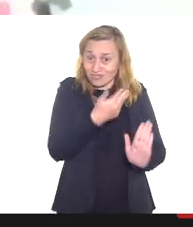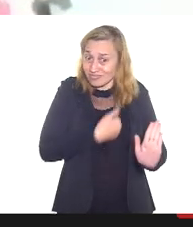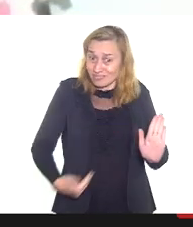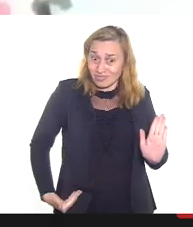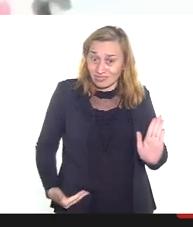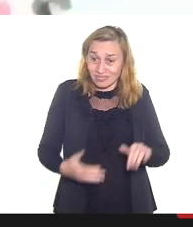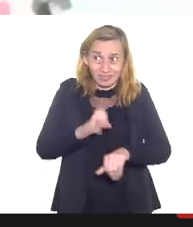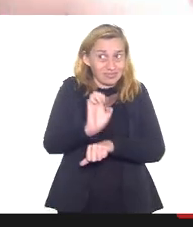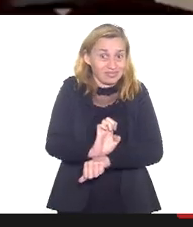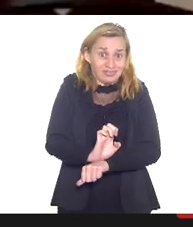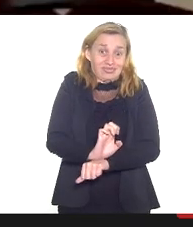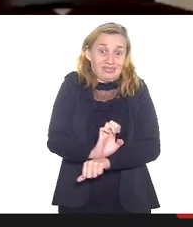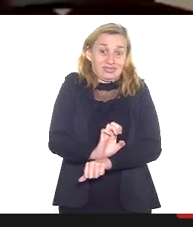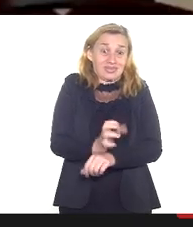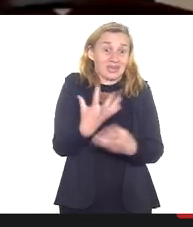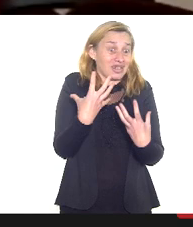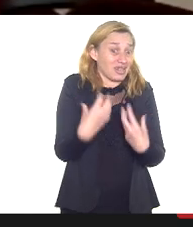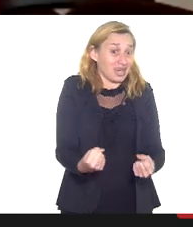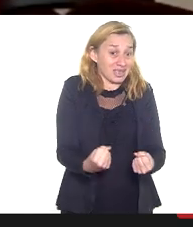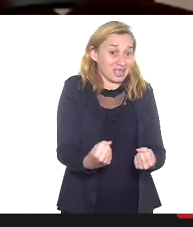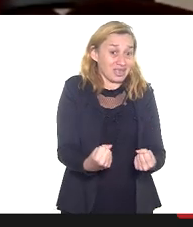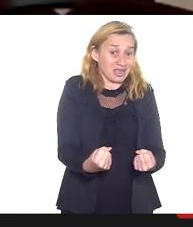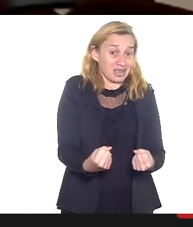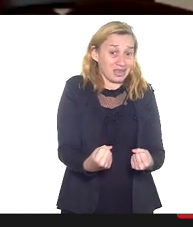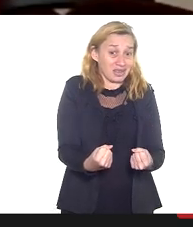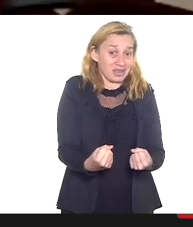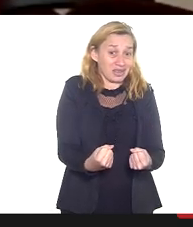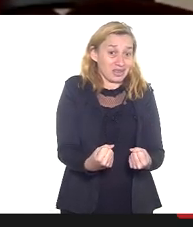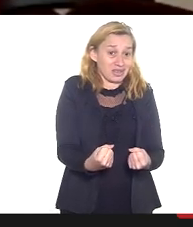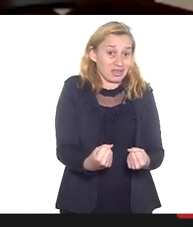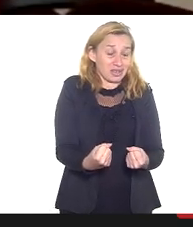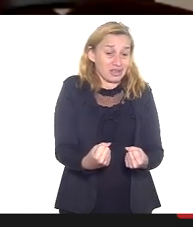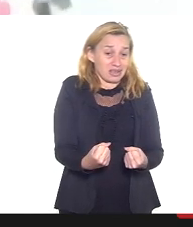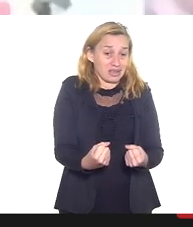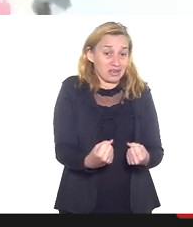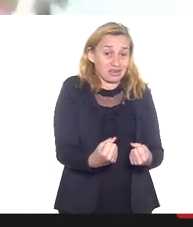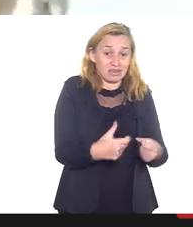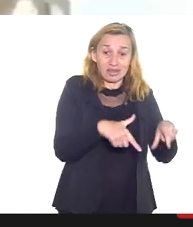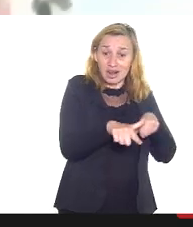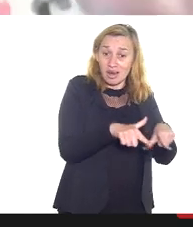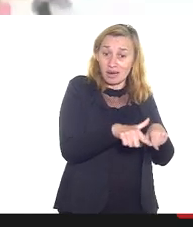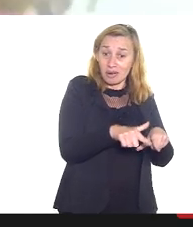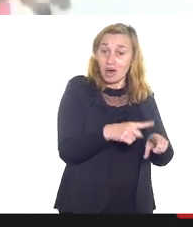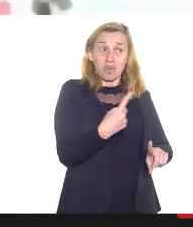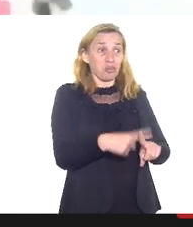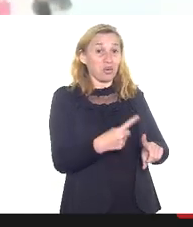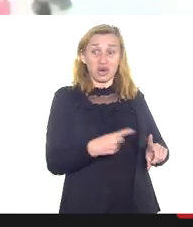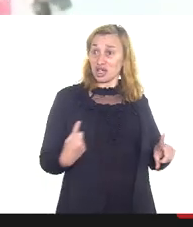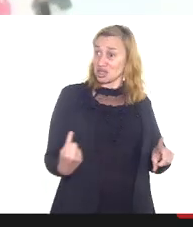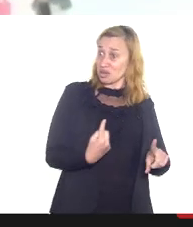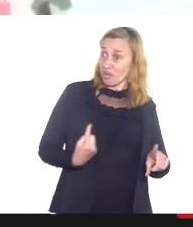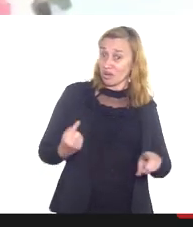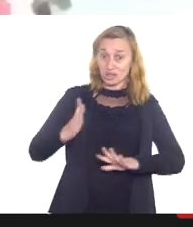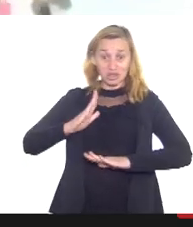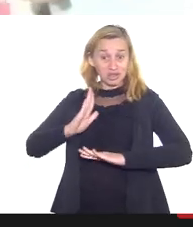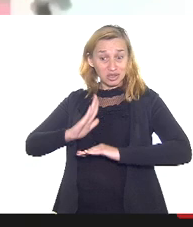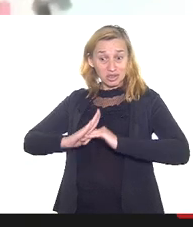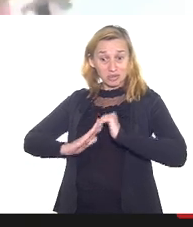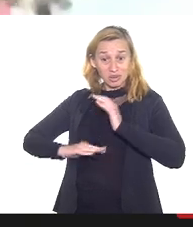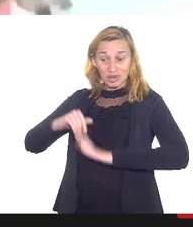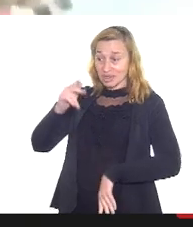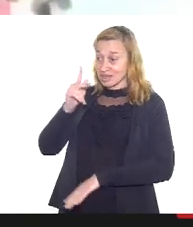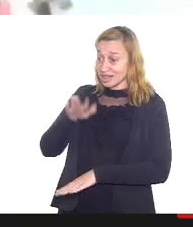desse estado recebe alguma sanção por conta disso, por que que nós, profissionais da educação,